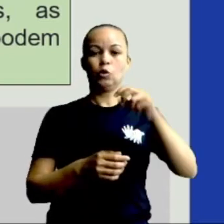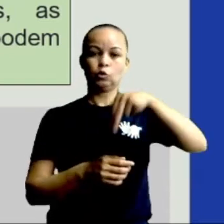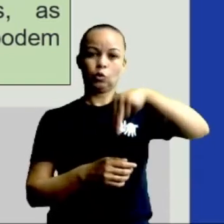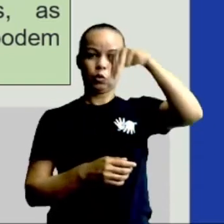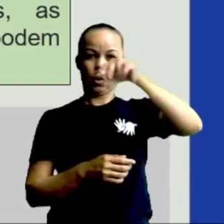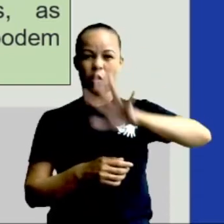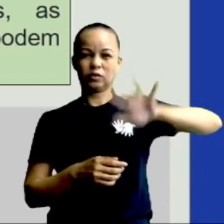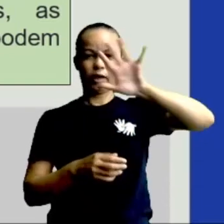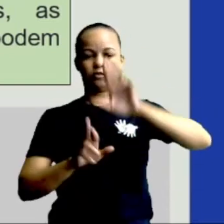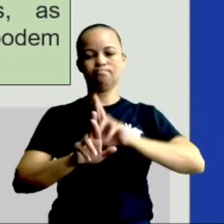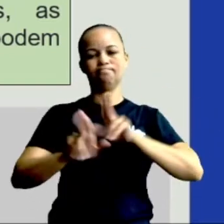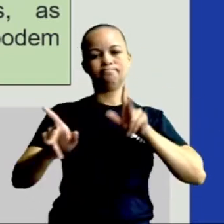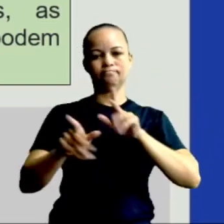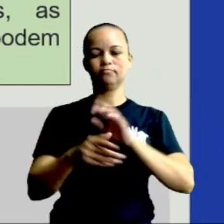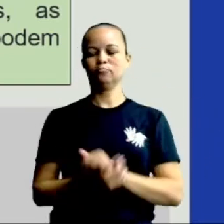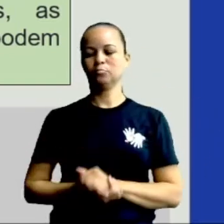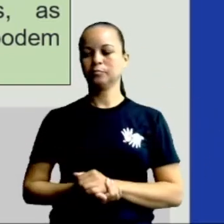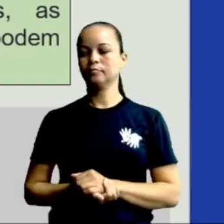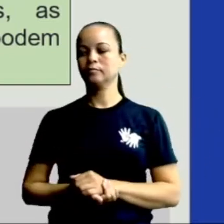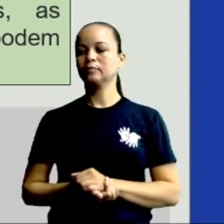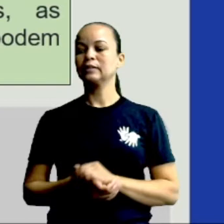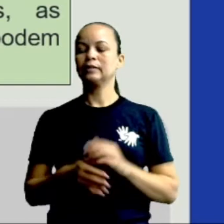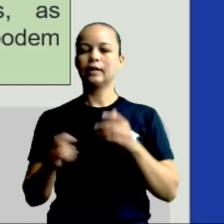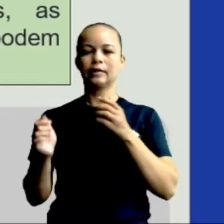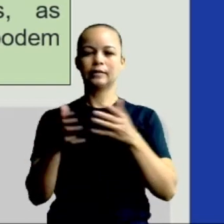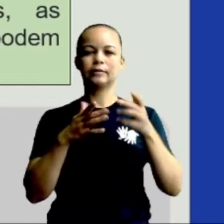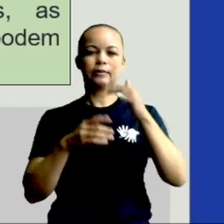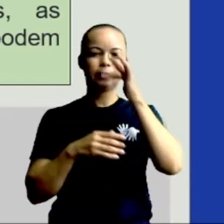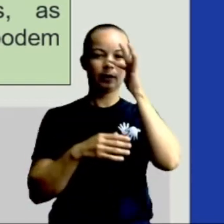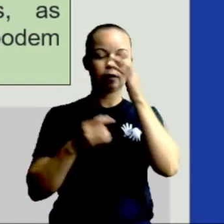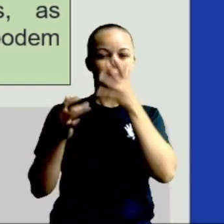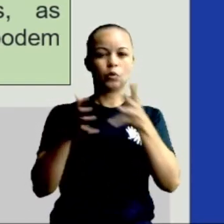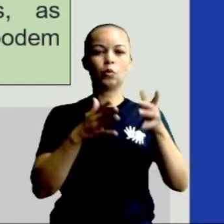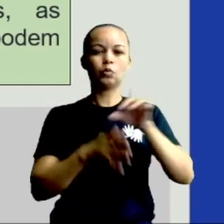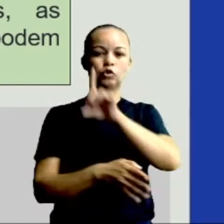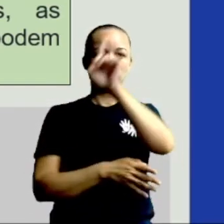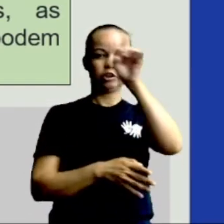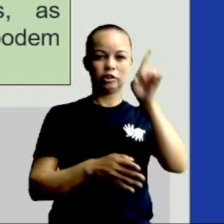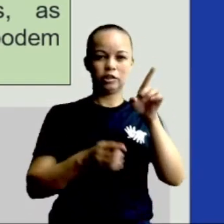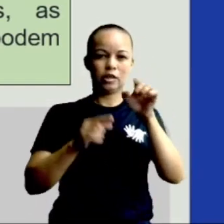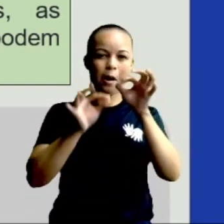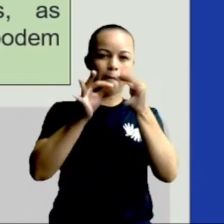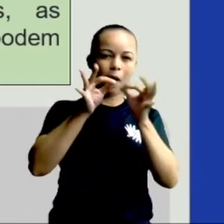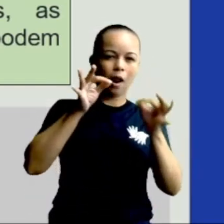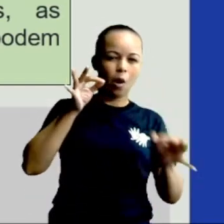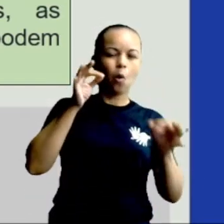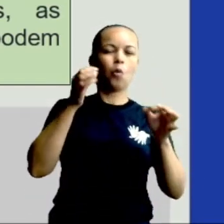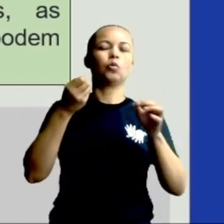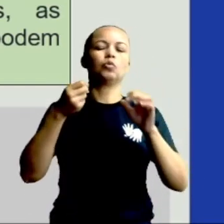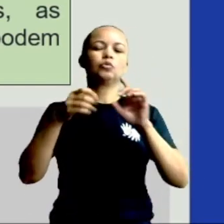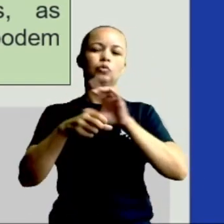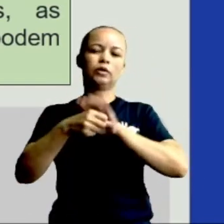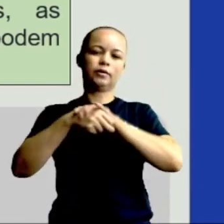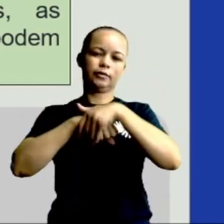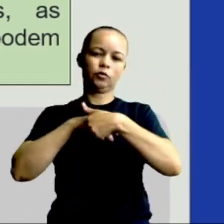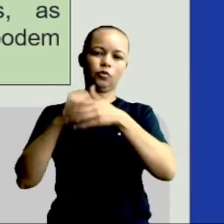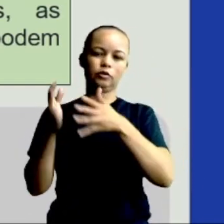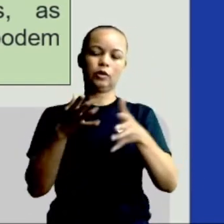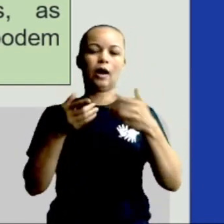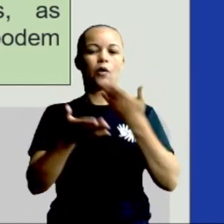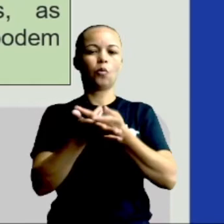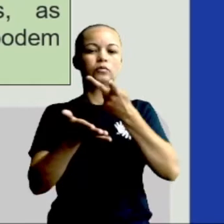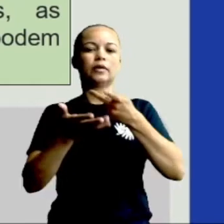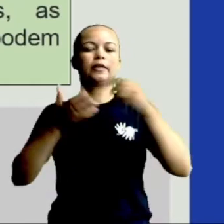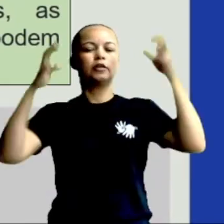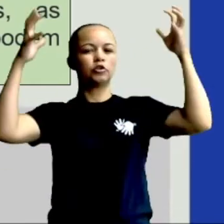Nessa estação, os dias são mais longos que a noite. Também ocorrem muitas chuvas rápidas, as